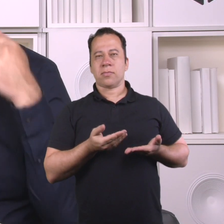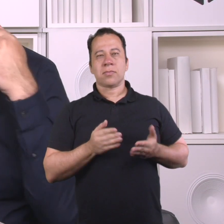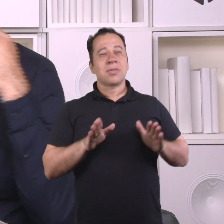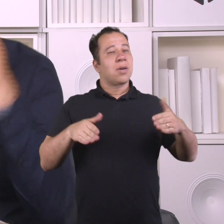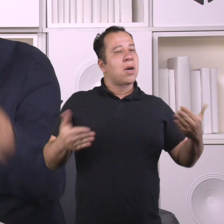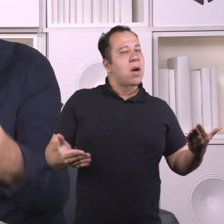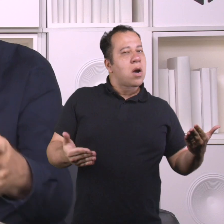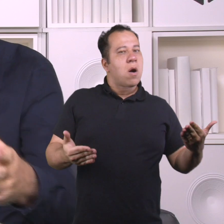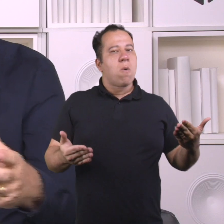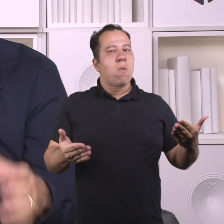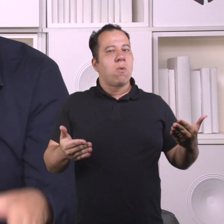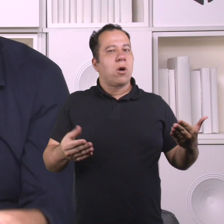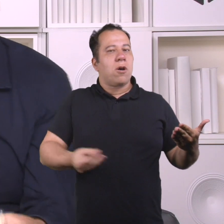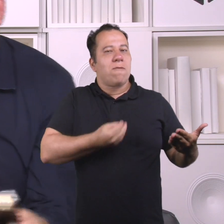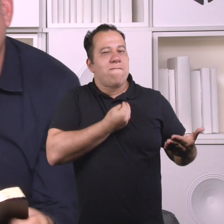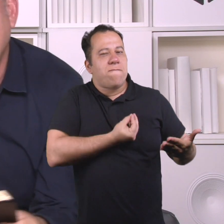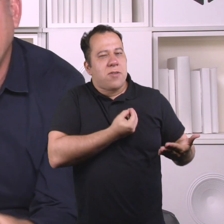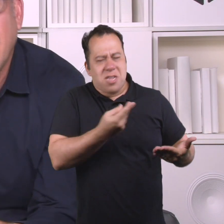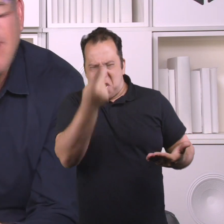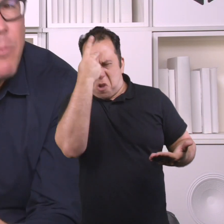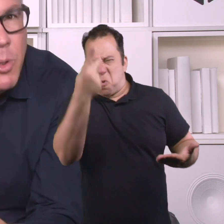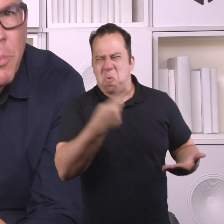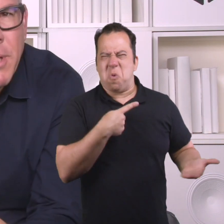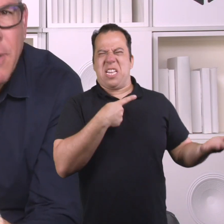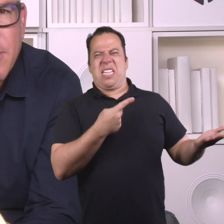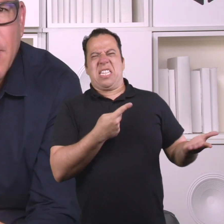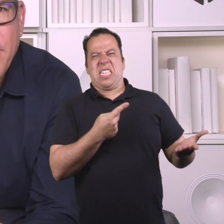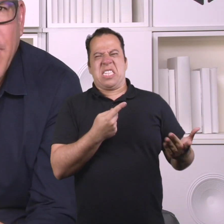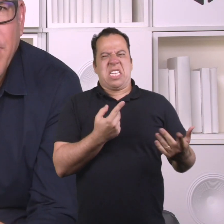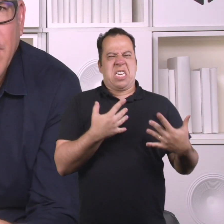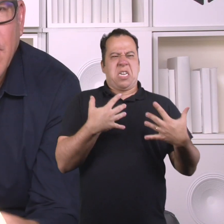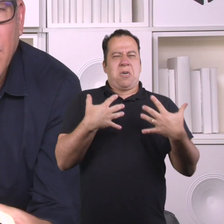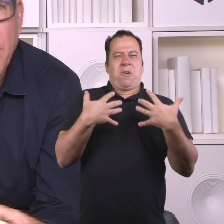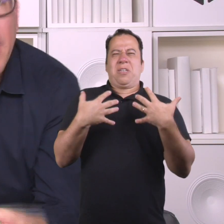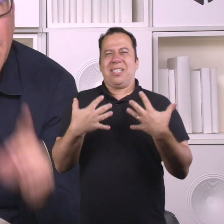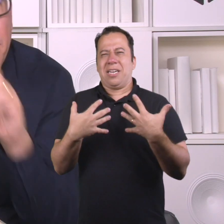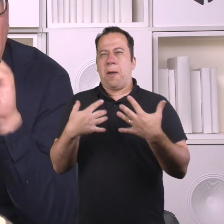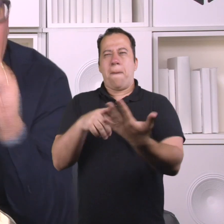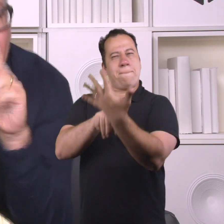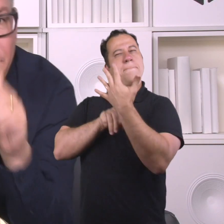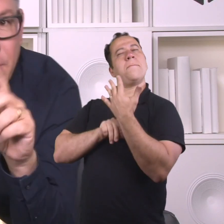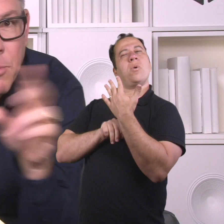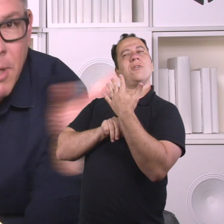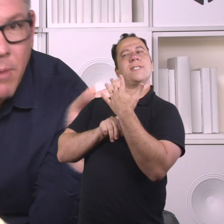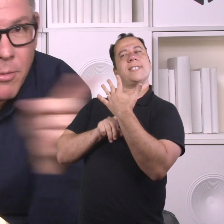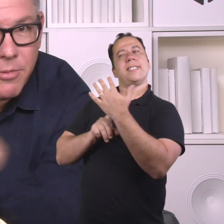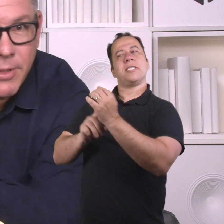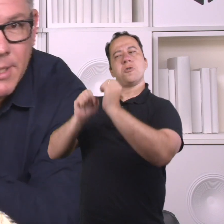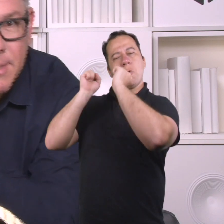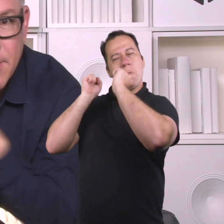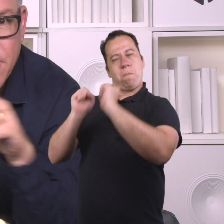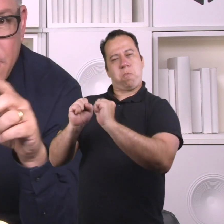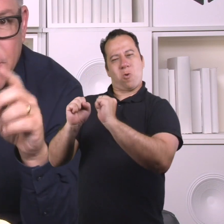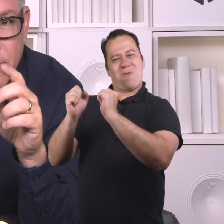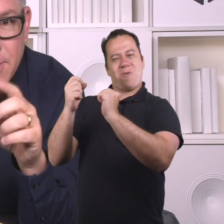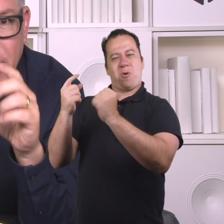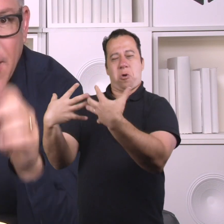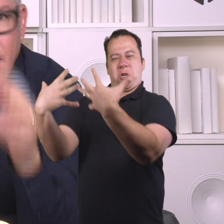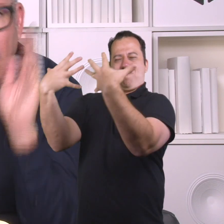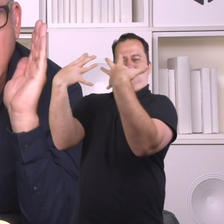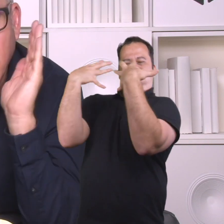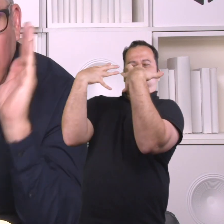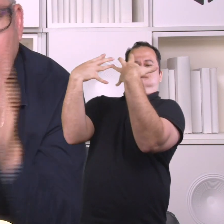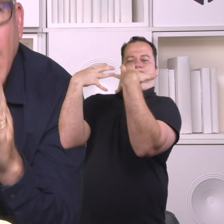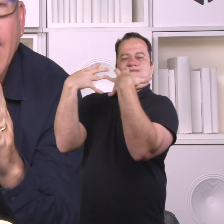se eu não posso doar a você, esse dinheiro está muito poderoso na minha vida. Então, a primeira palavra do Manual de Finanças de Jesus